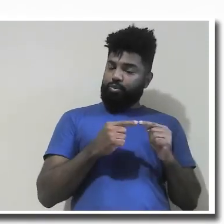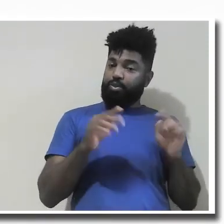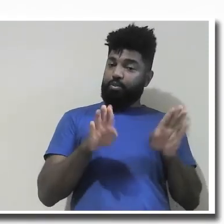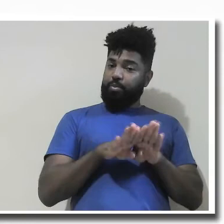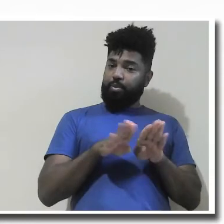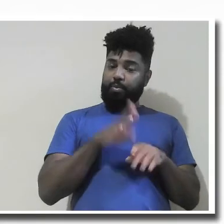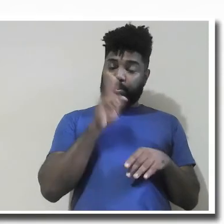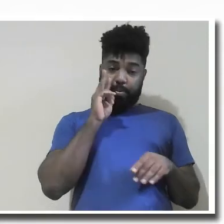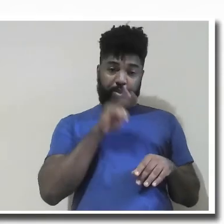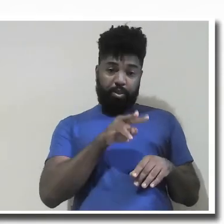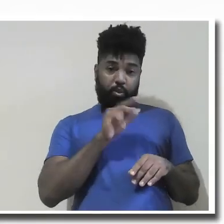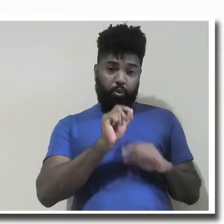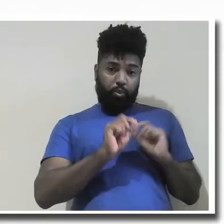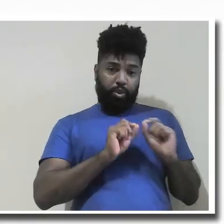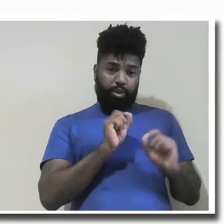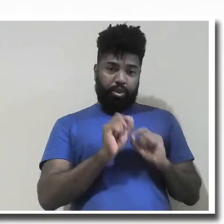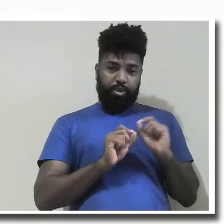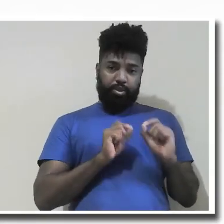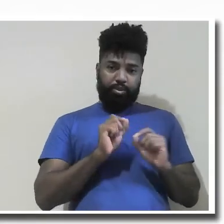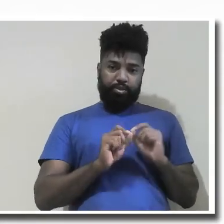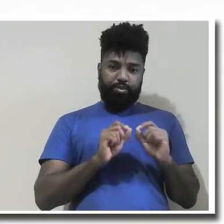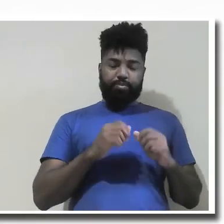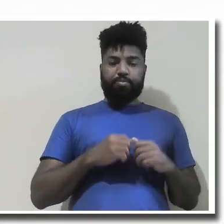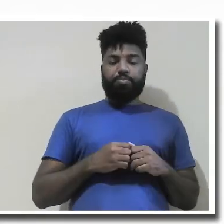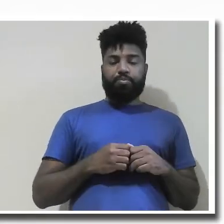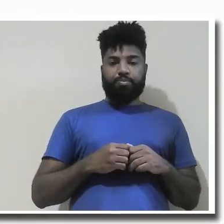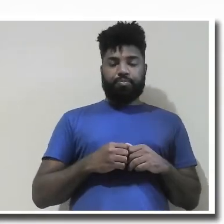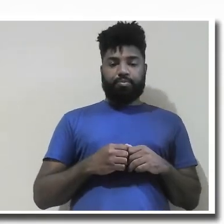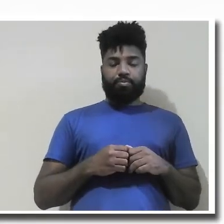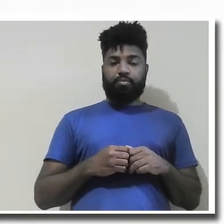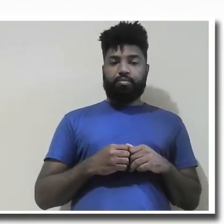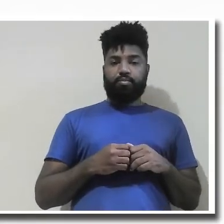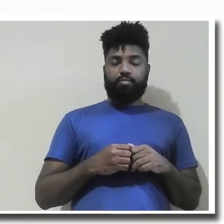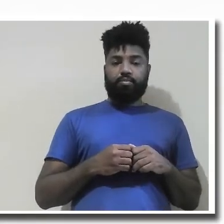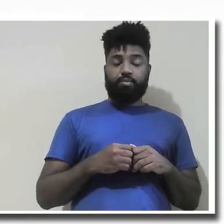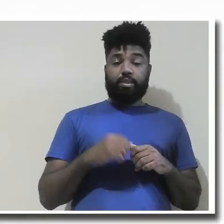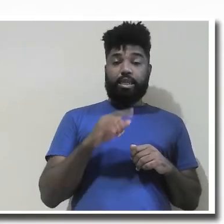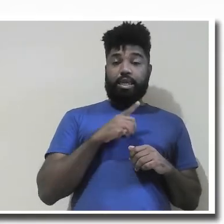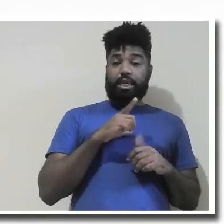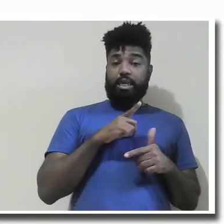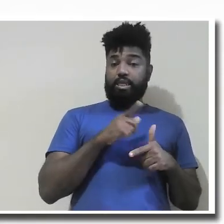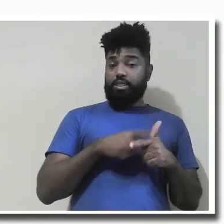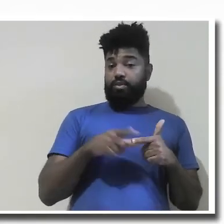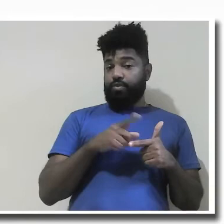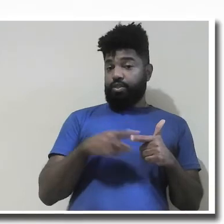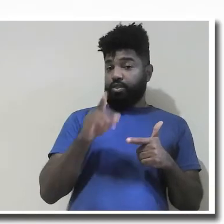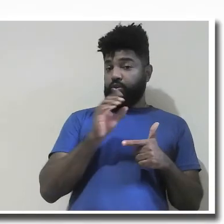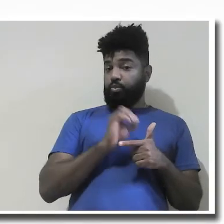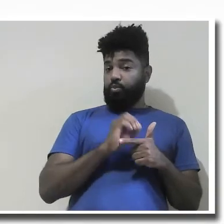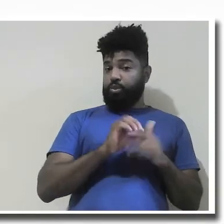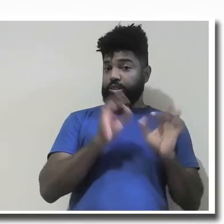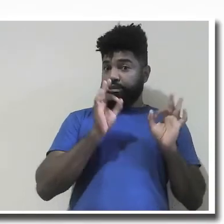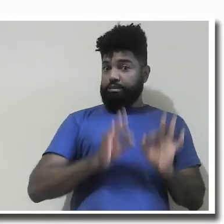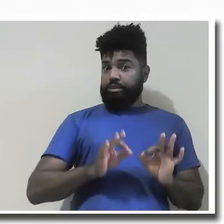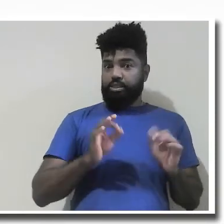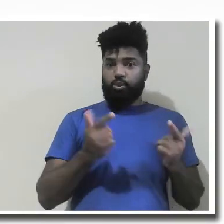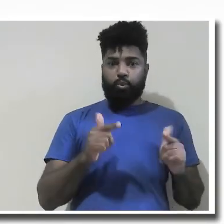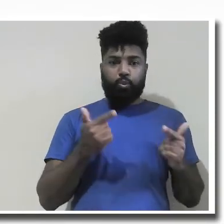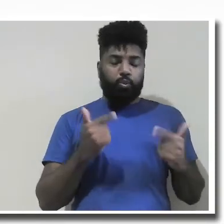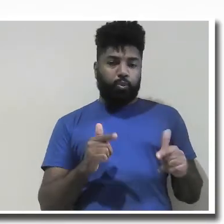Observemos que, como não é determinada a divisão por zero, neste caso,